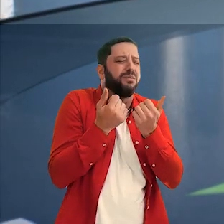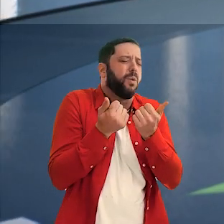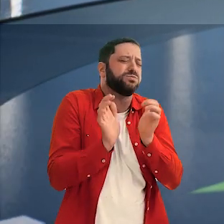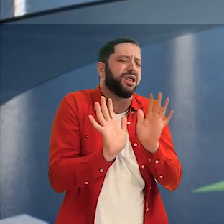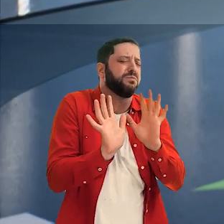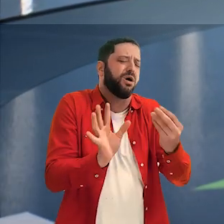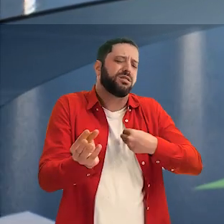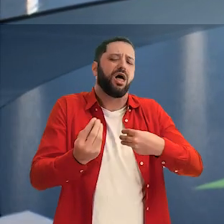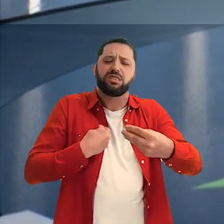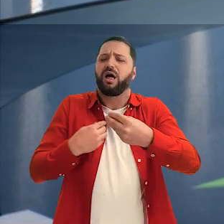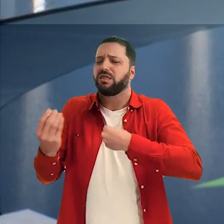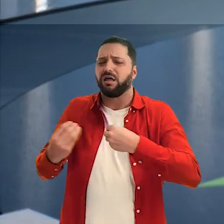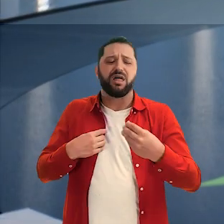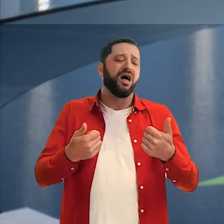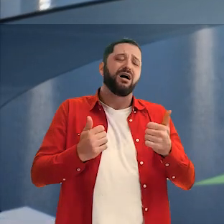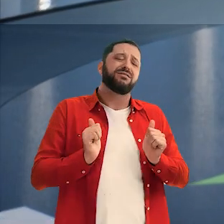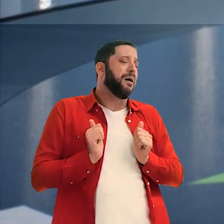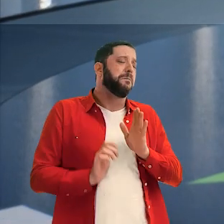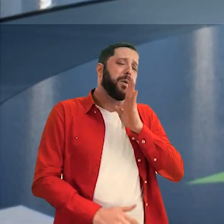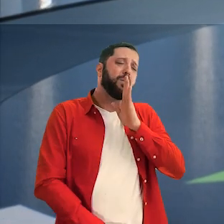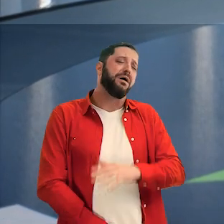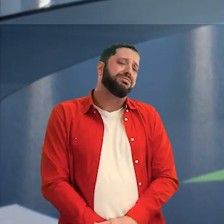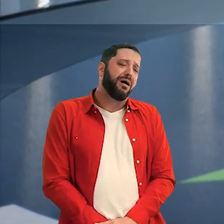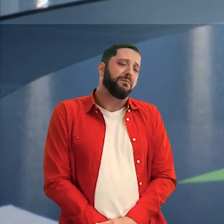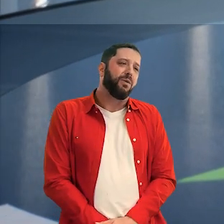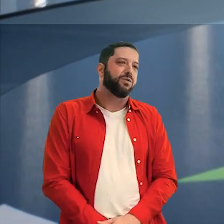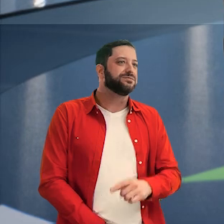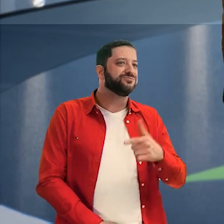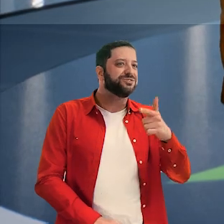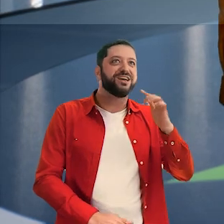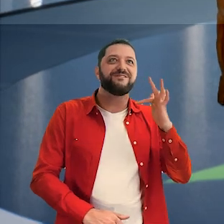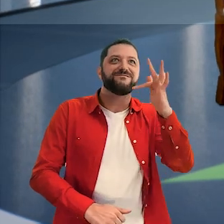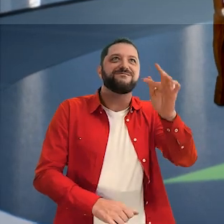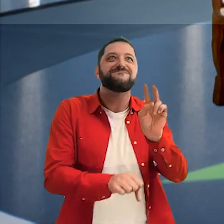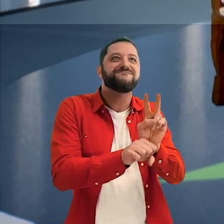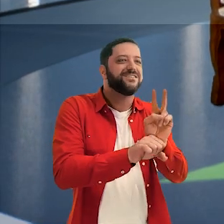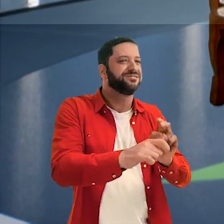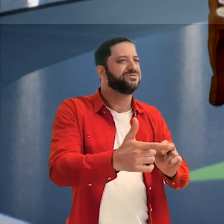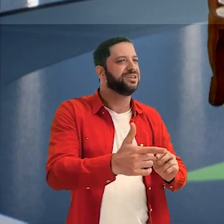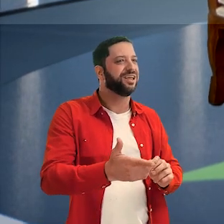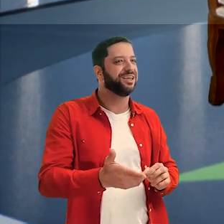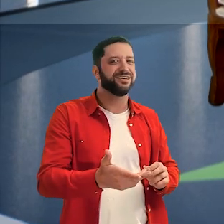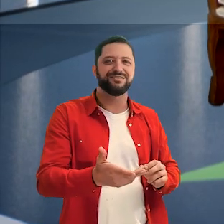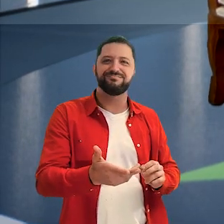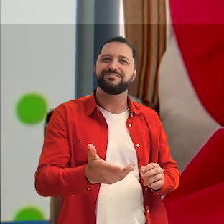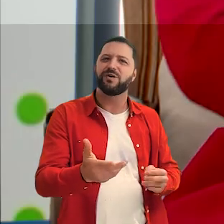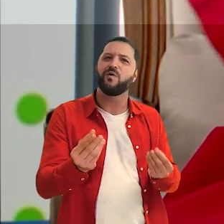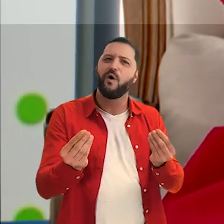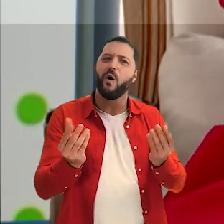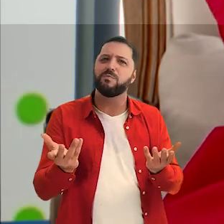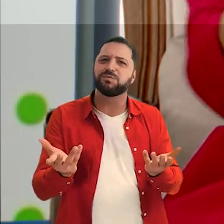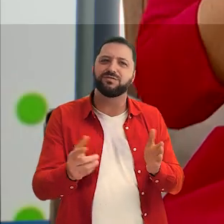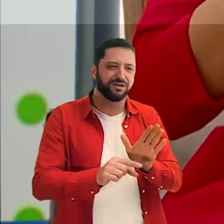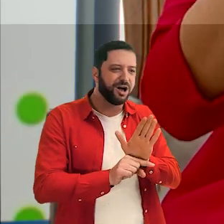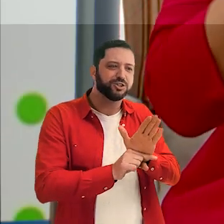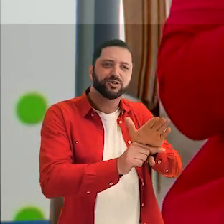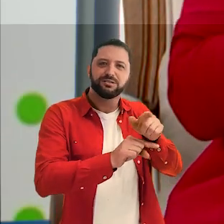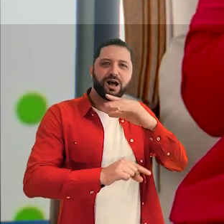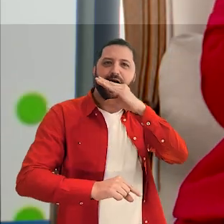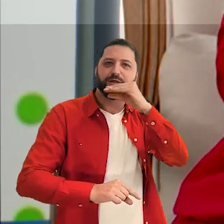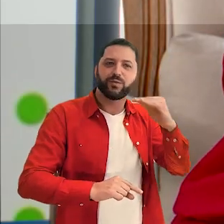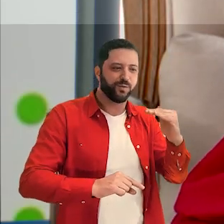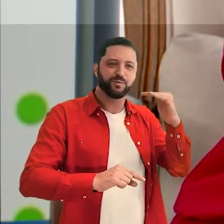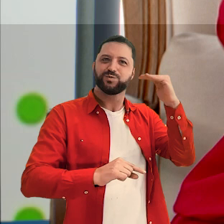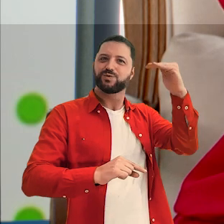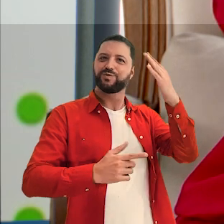evoluindo, porque está tudo bom como está. Ela só está olhando para aquele lugar. Ela não consegue ter uma visão de futuro. Então, o passivo, como que acontece